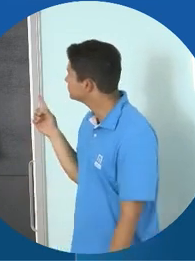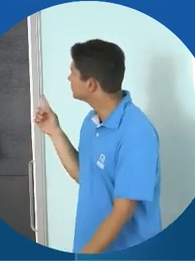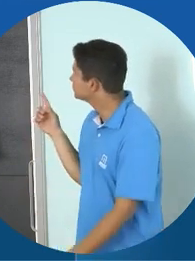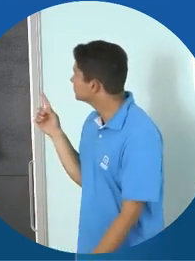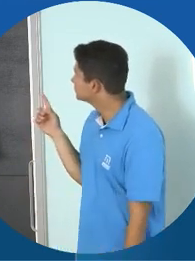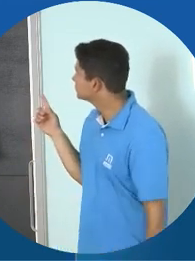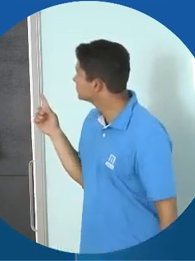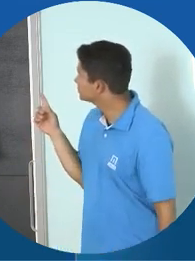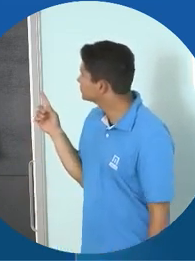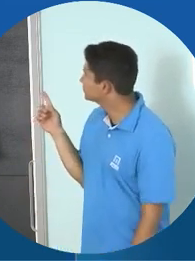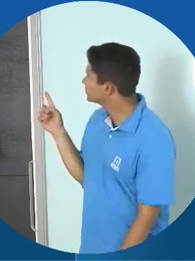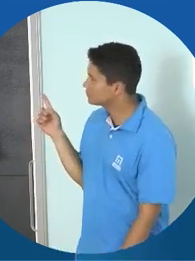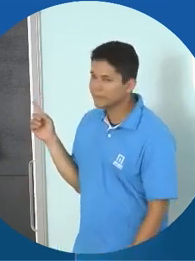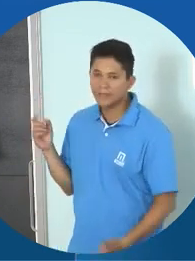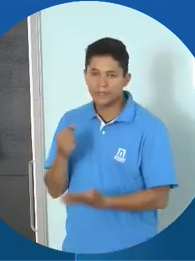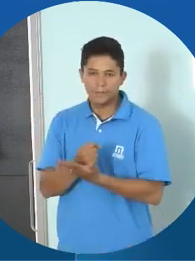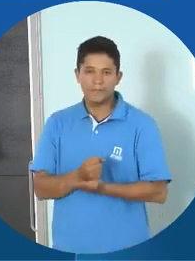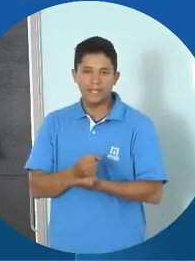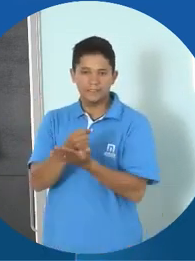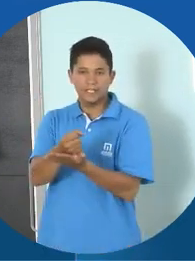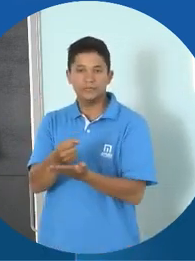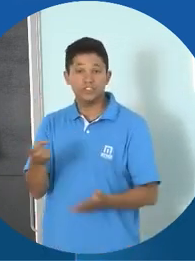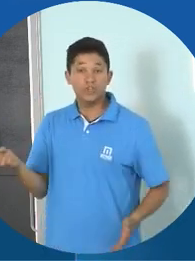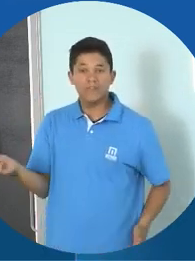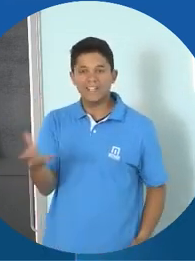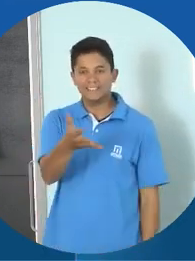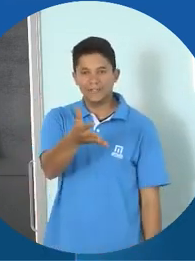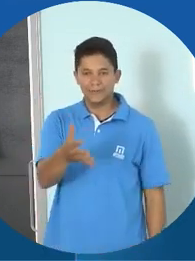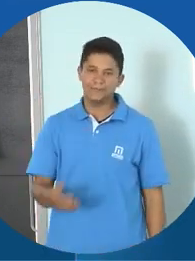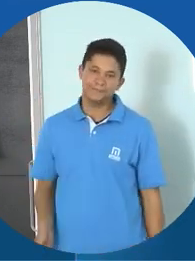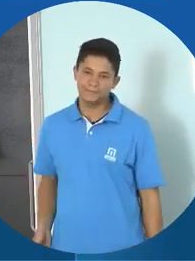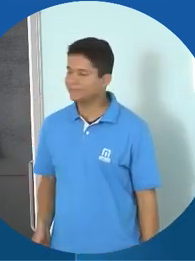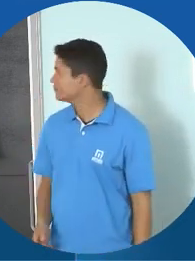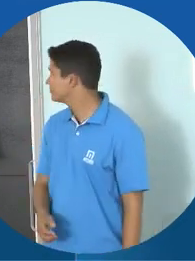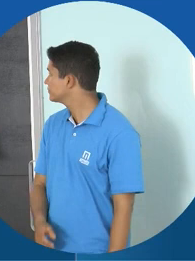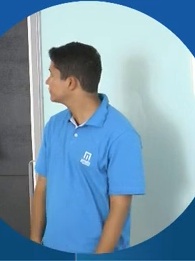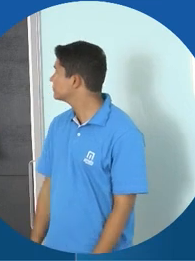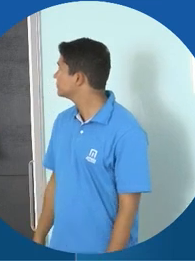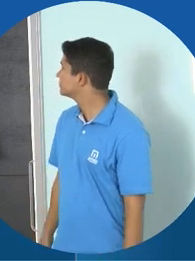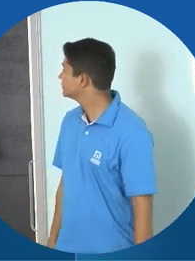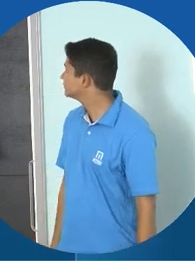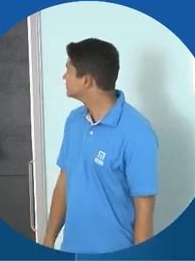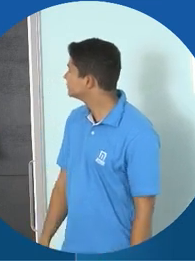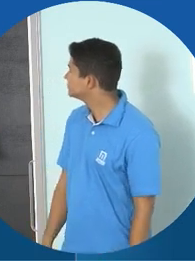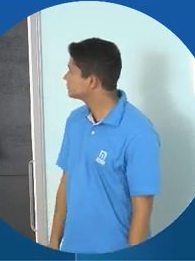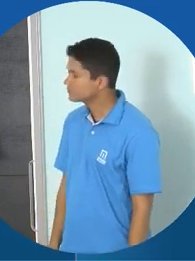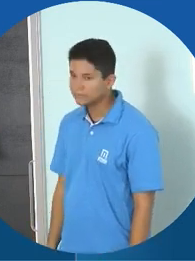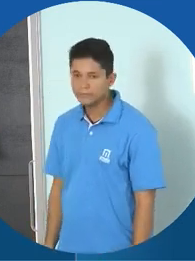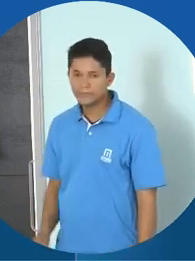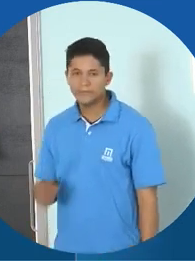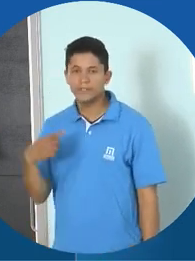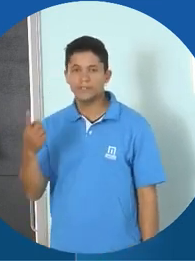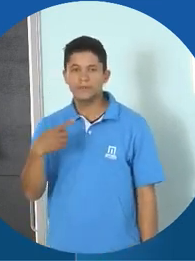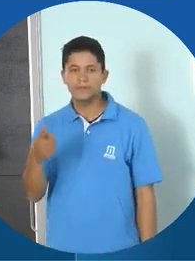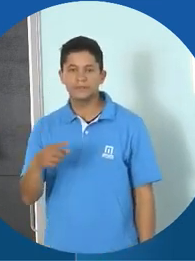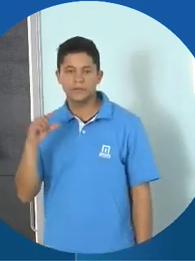algumas premiações de inovação, algumas publicações que nós fizemos. Recentemente, nós fomos para o